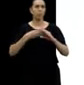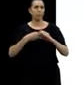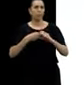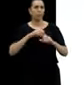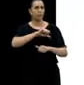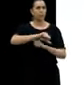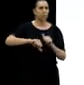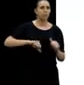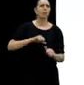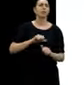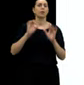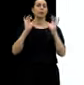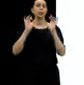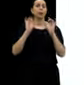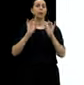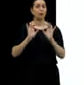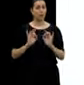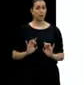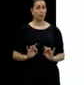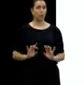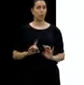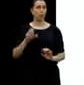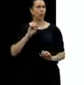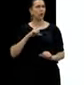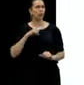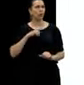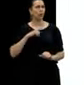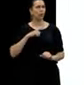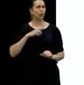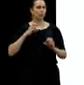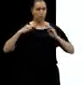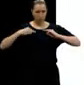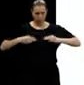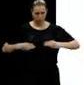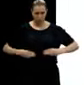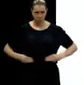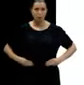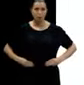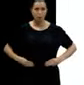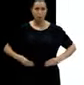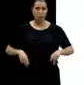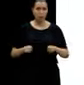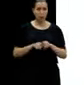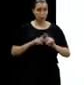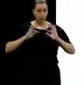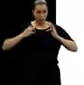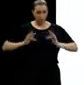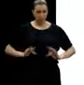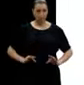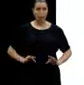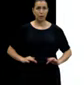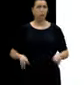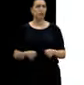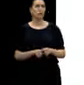se tornem especializadas. Ou seja, a morfologia dela e a fisiologia, elas vão ser definidas